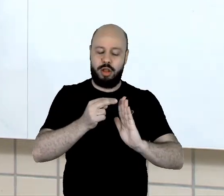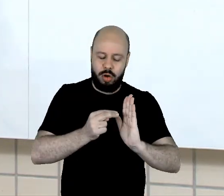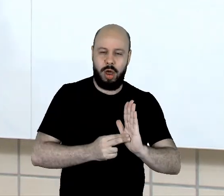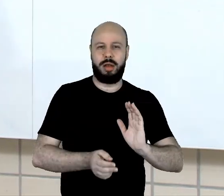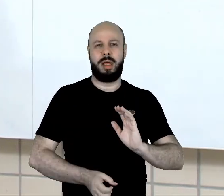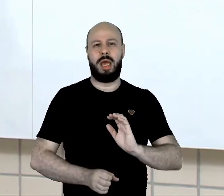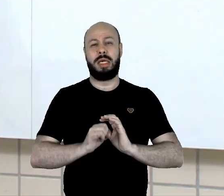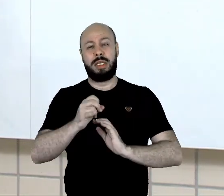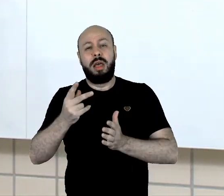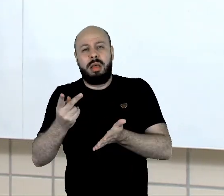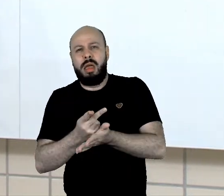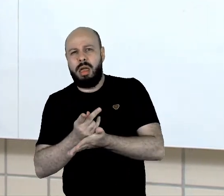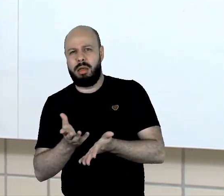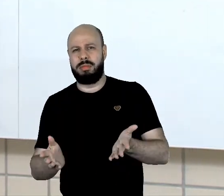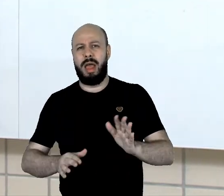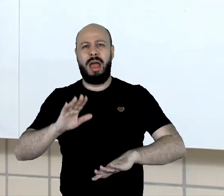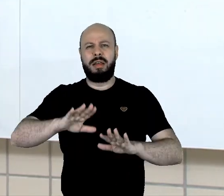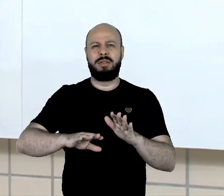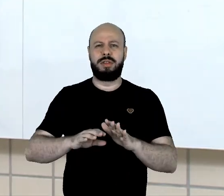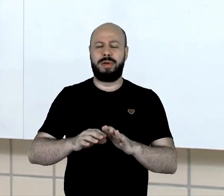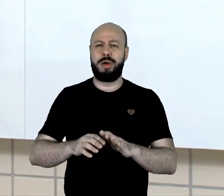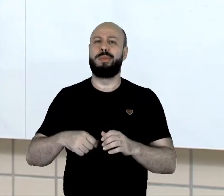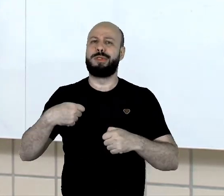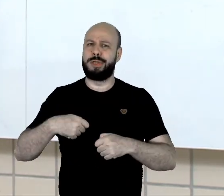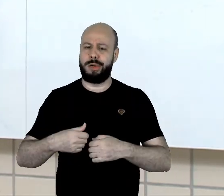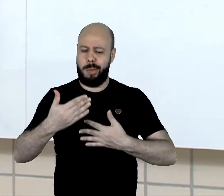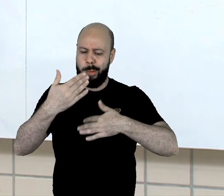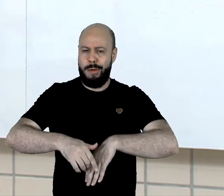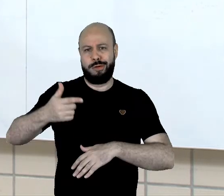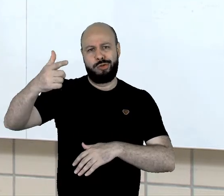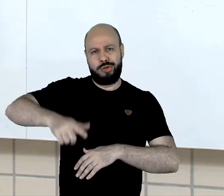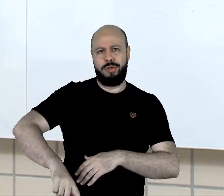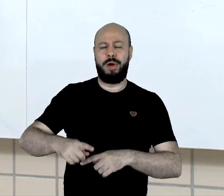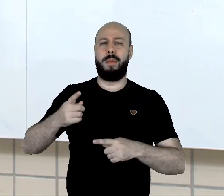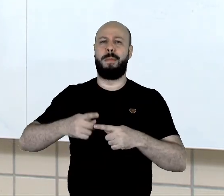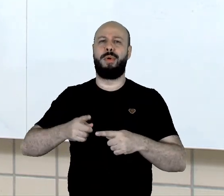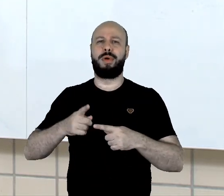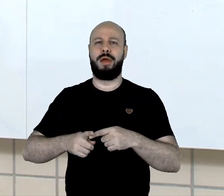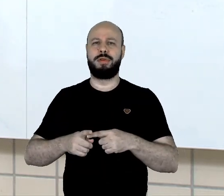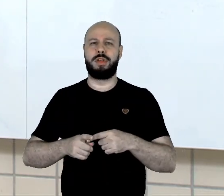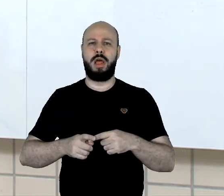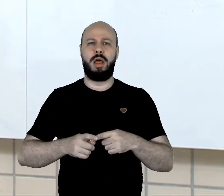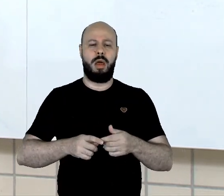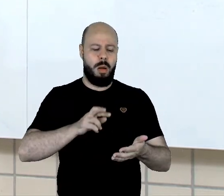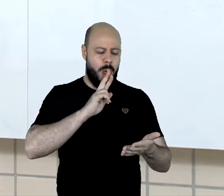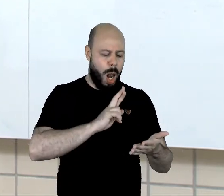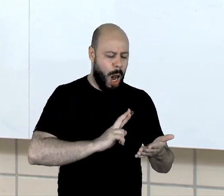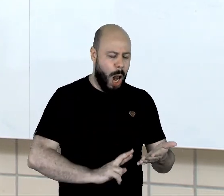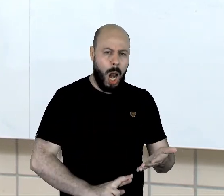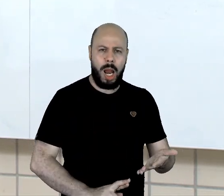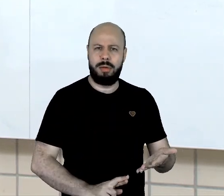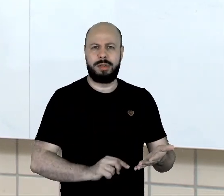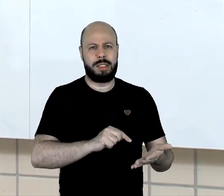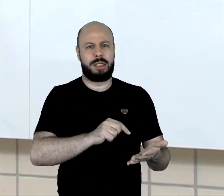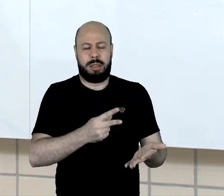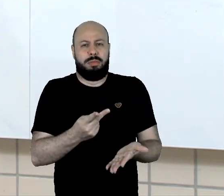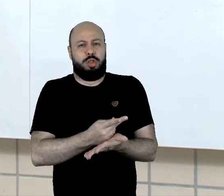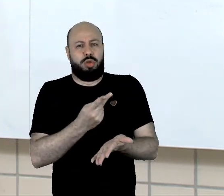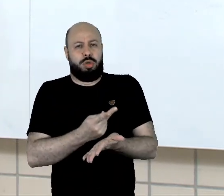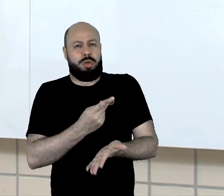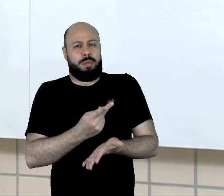indo para a recuperação do bimestre porque você respondeu um monte de perguntas ali na